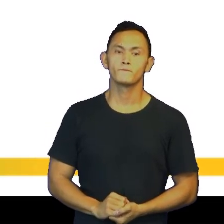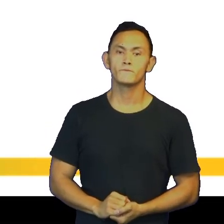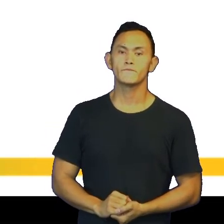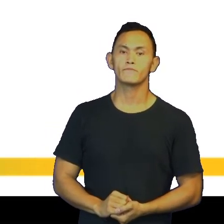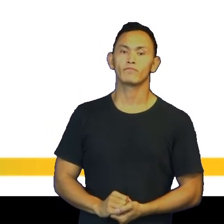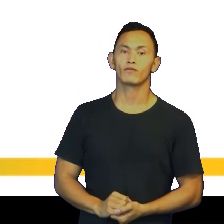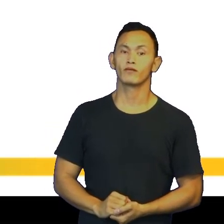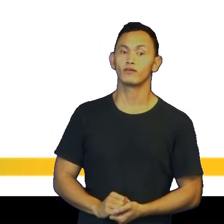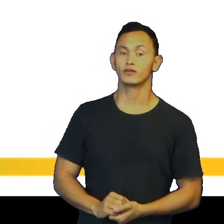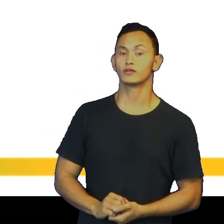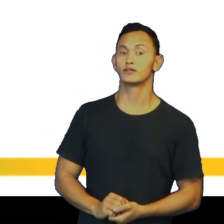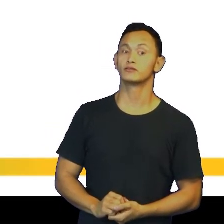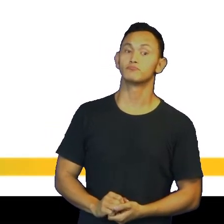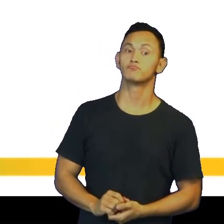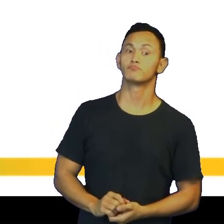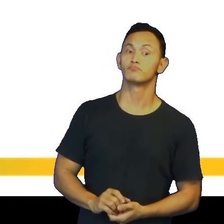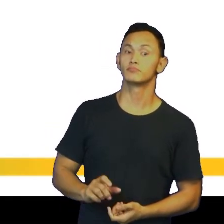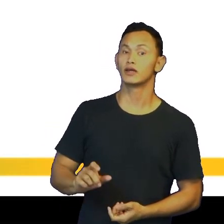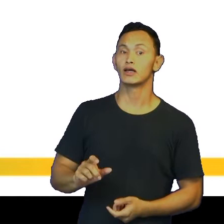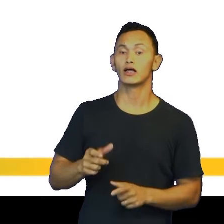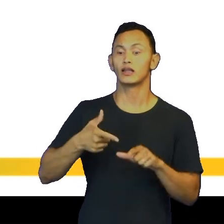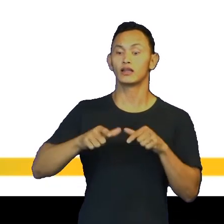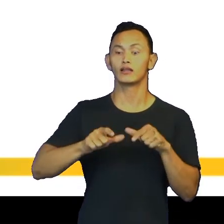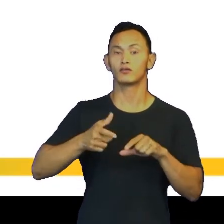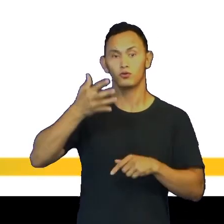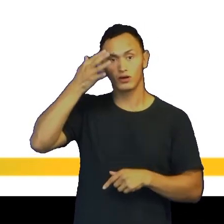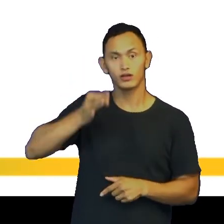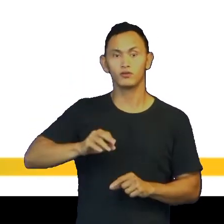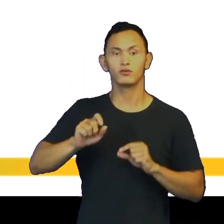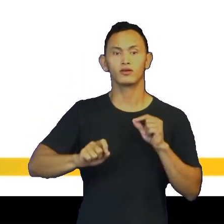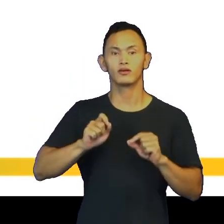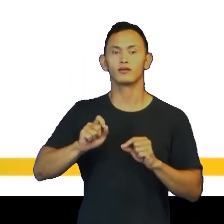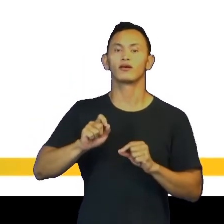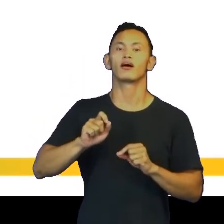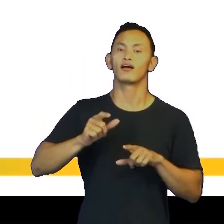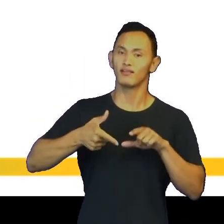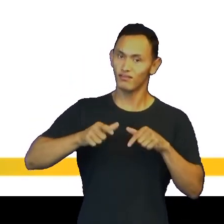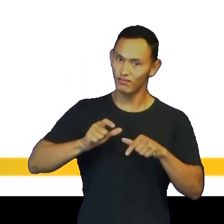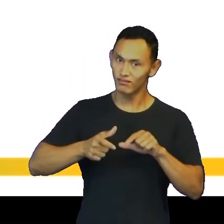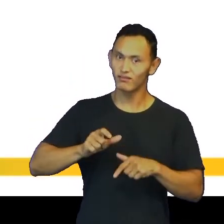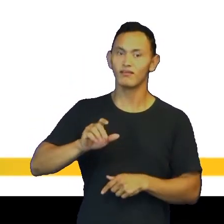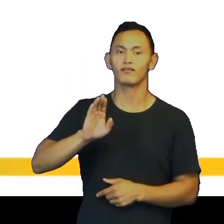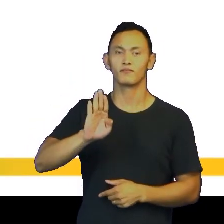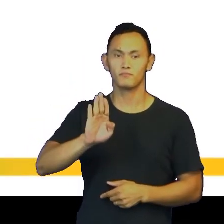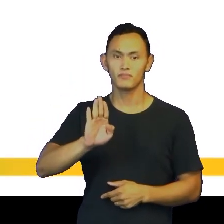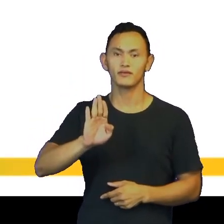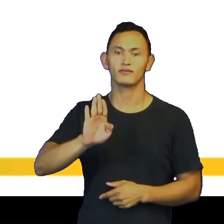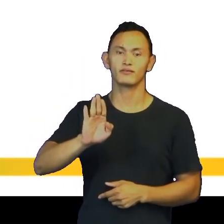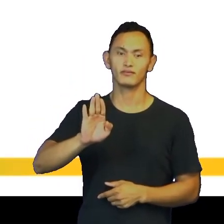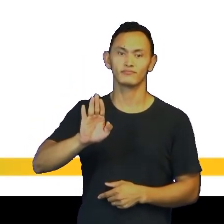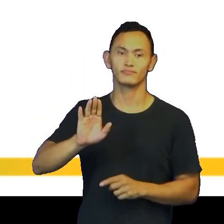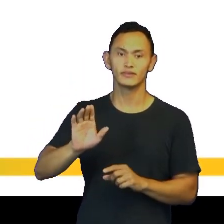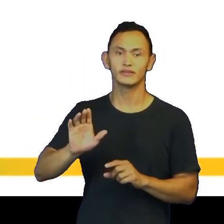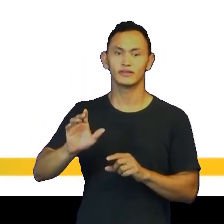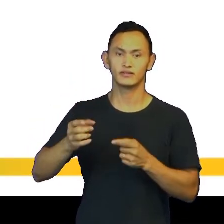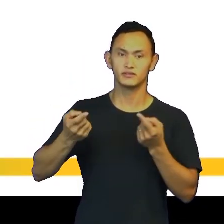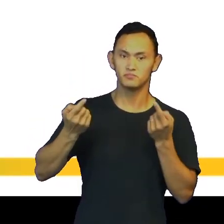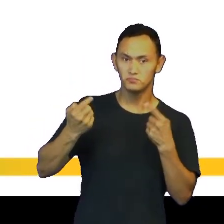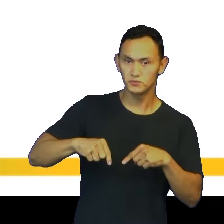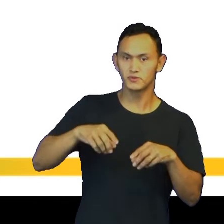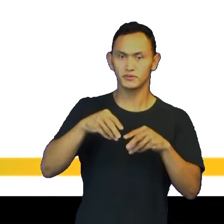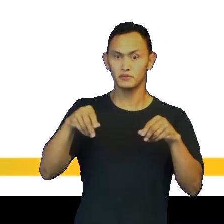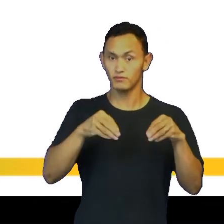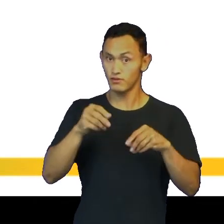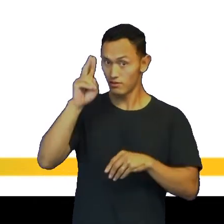e a resposta correta é a letra B né a cirrose as disputas territoriais